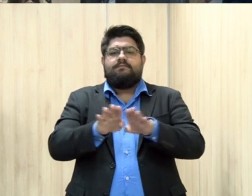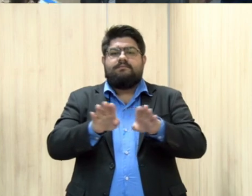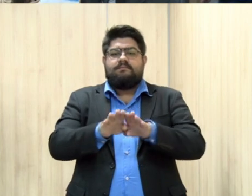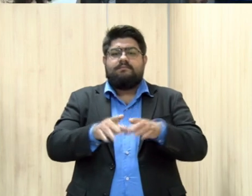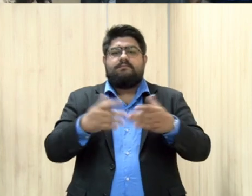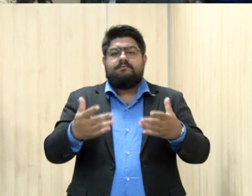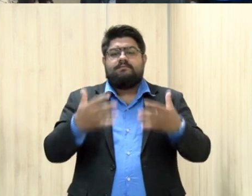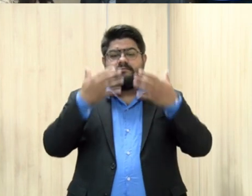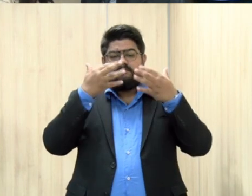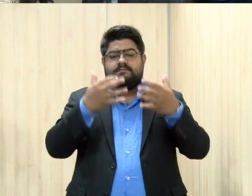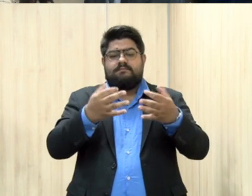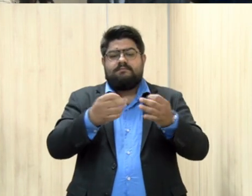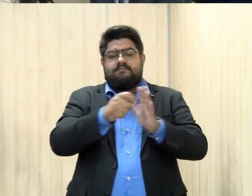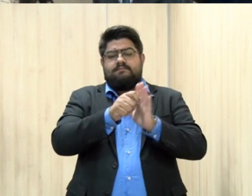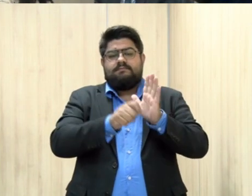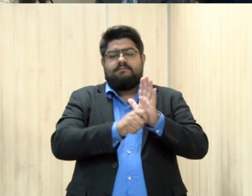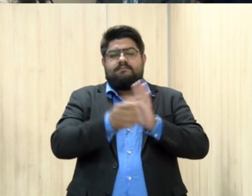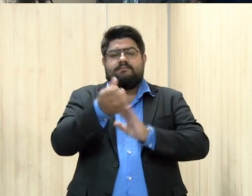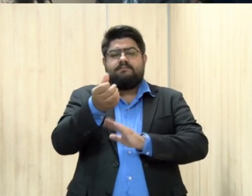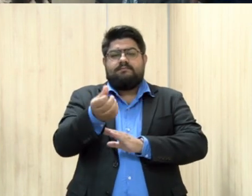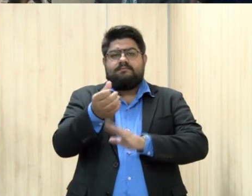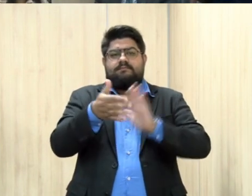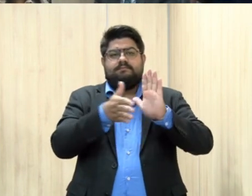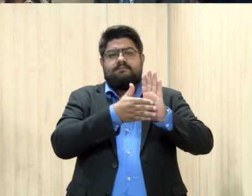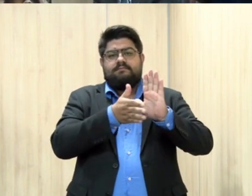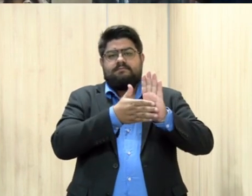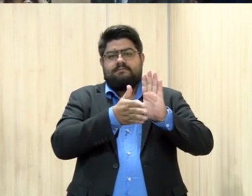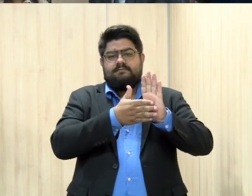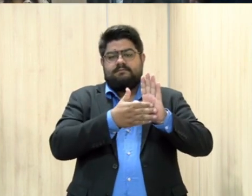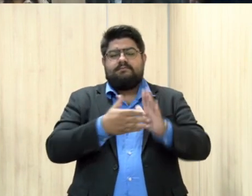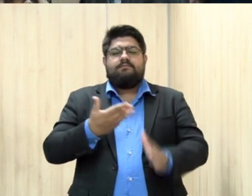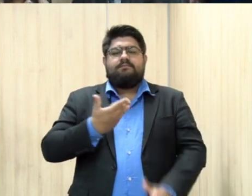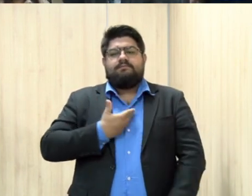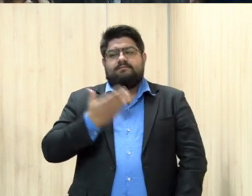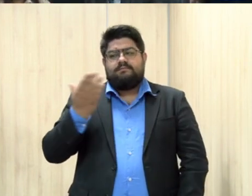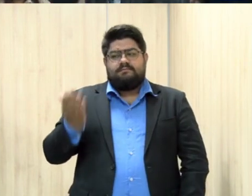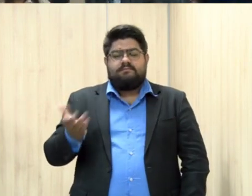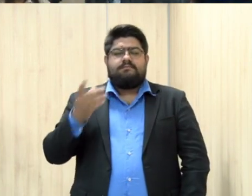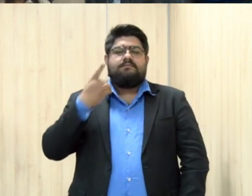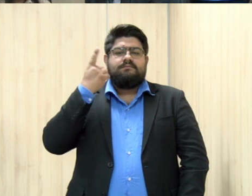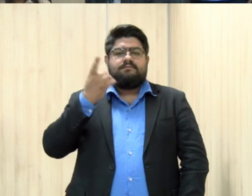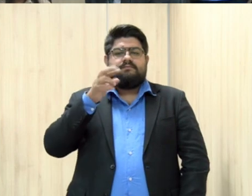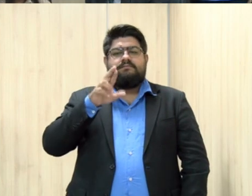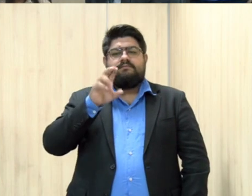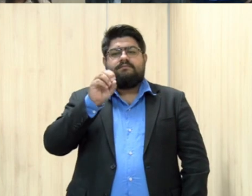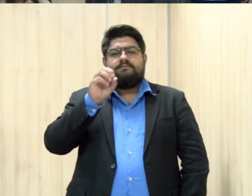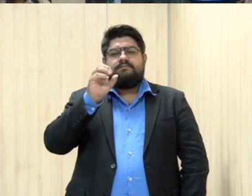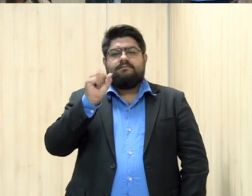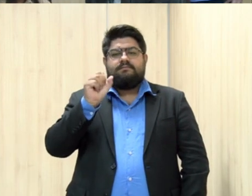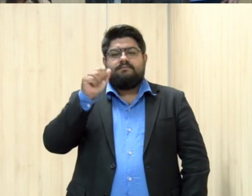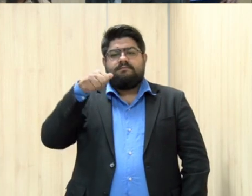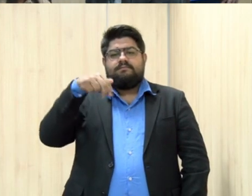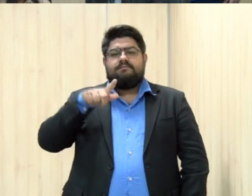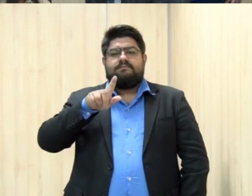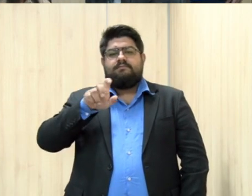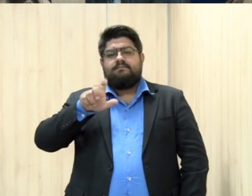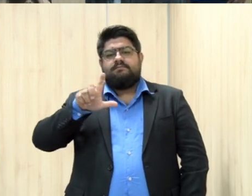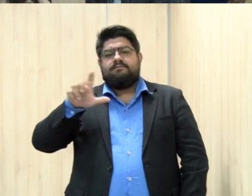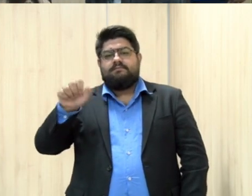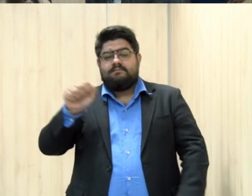e ao observar o artigo sexto da propositura da colega deputada Rosângela Donadon nós vamos mais uma